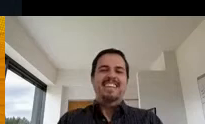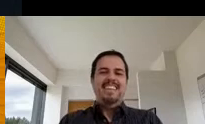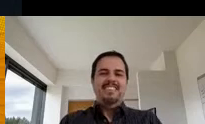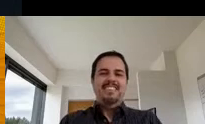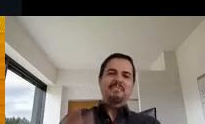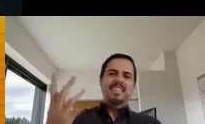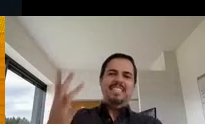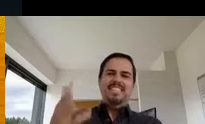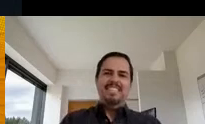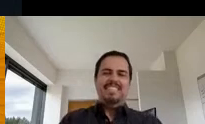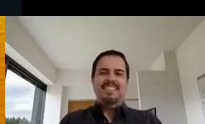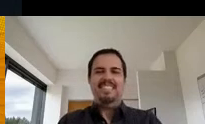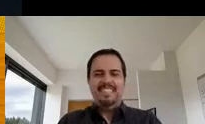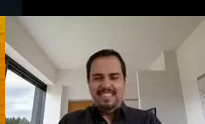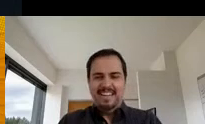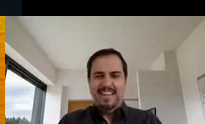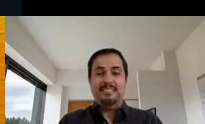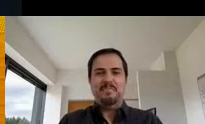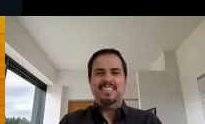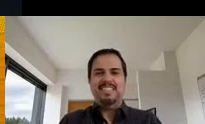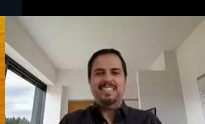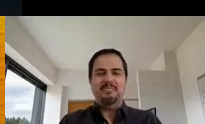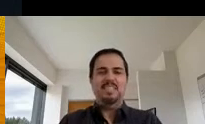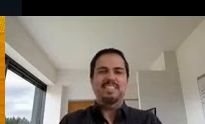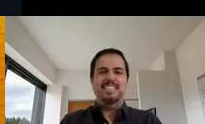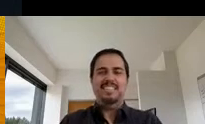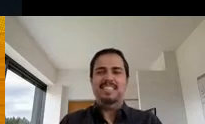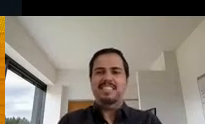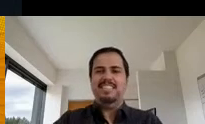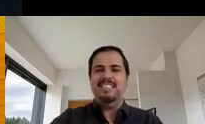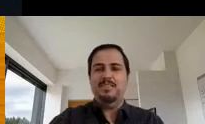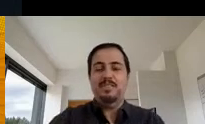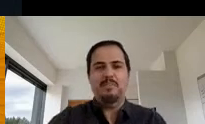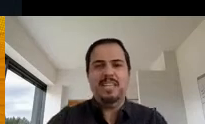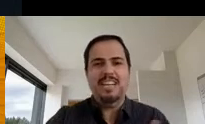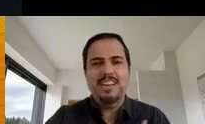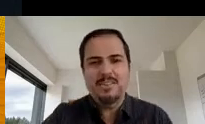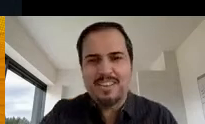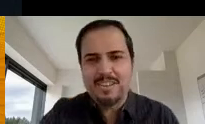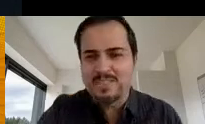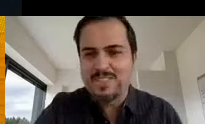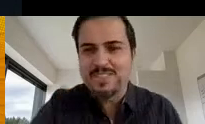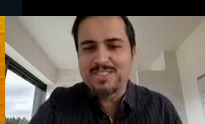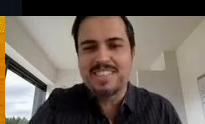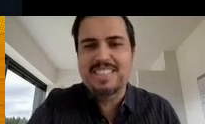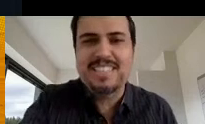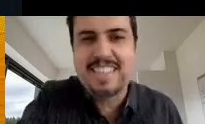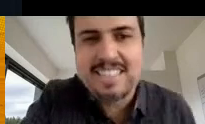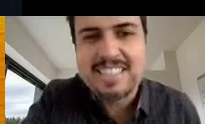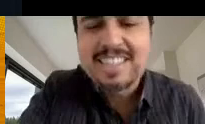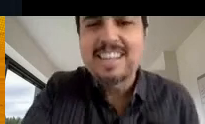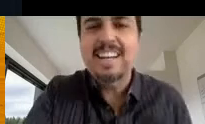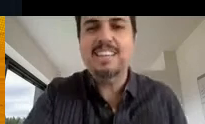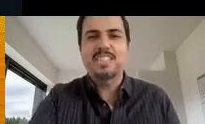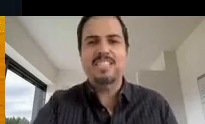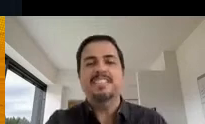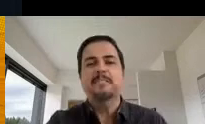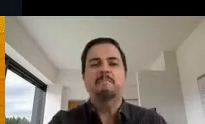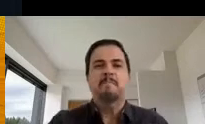no pente. Eu nem sabia que existia essa desgraça mais ainda, mas existe. Eu usava pente quando eu tinha uns 15 anos de